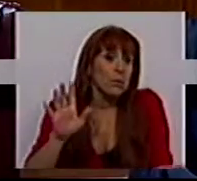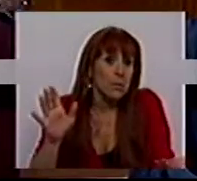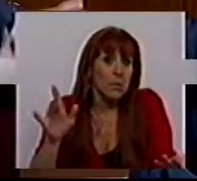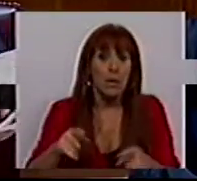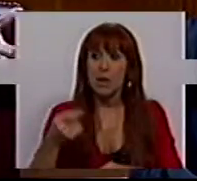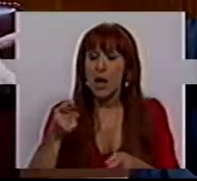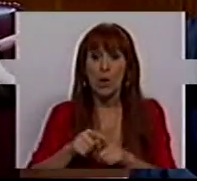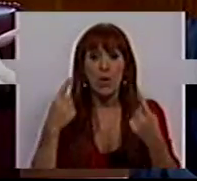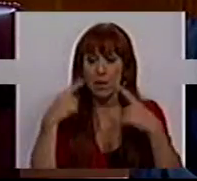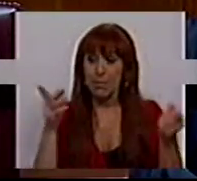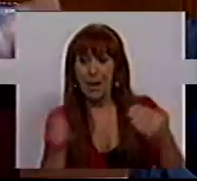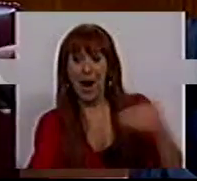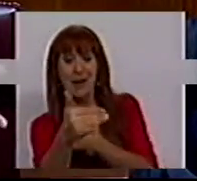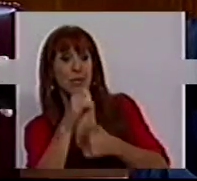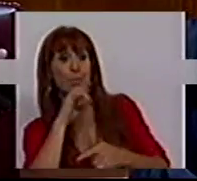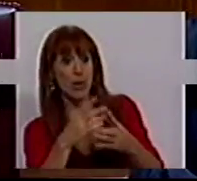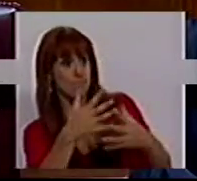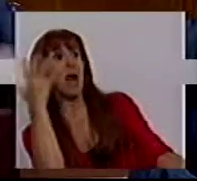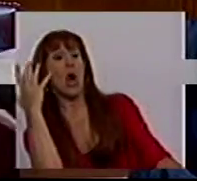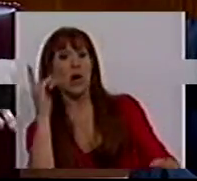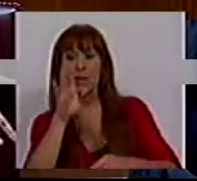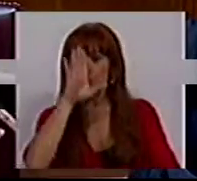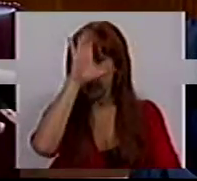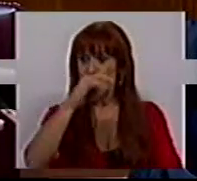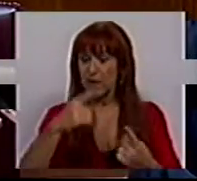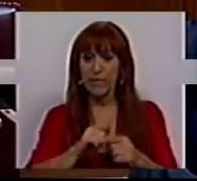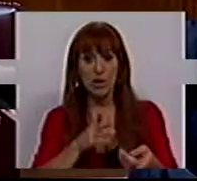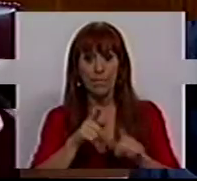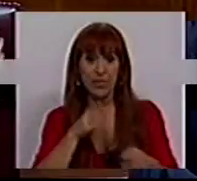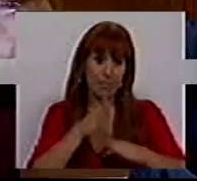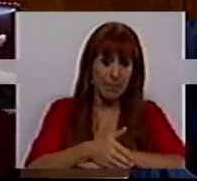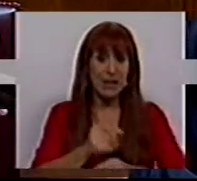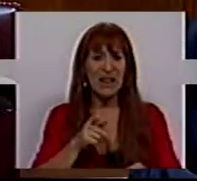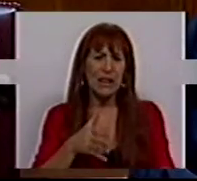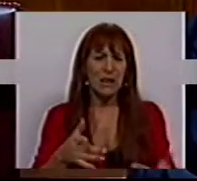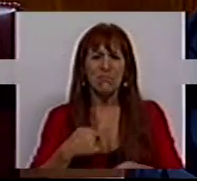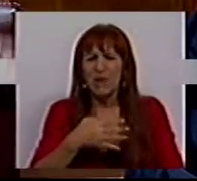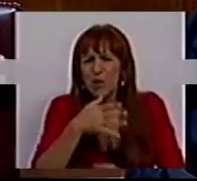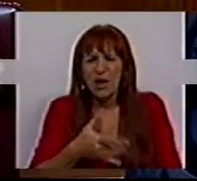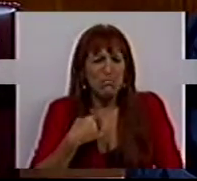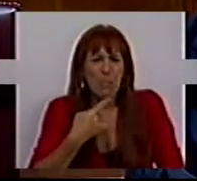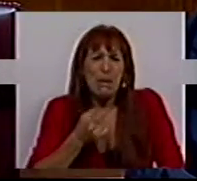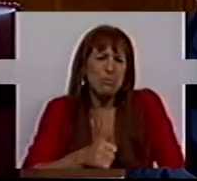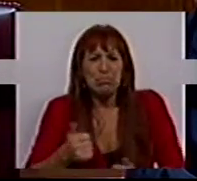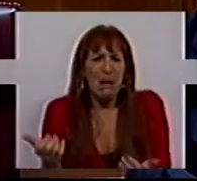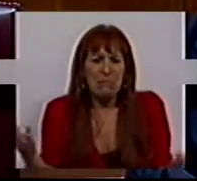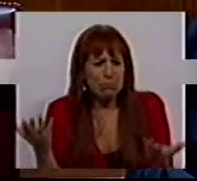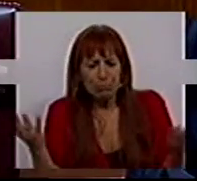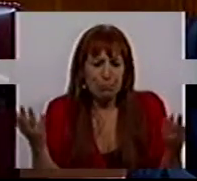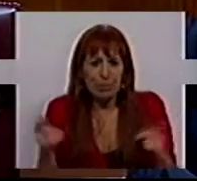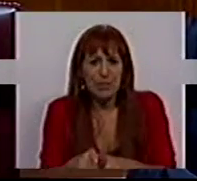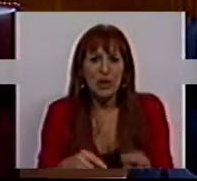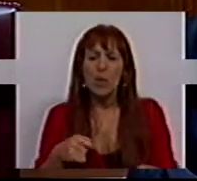que essa exposição indireta ainda pudesse ser maior se o Estado tivesse de intervir diretamente. Portanto, confesso, não entendo muito bem